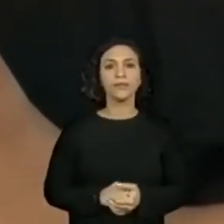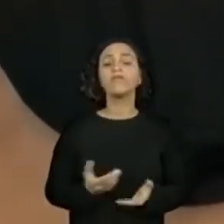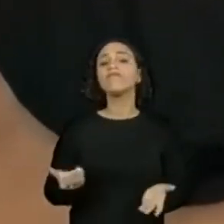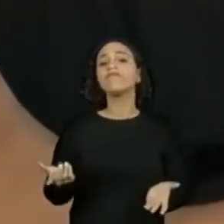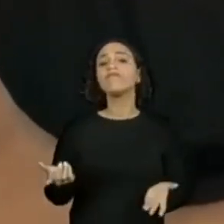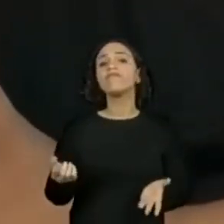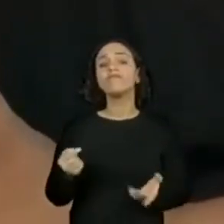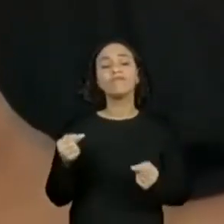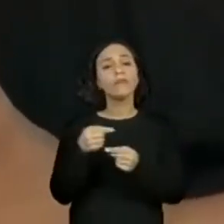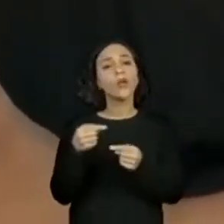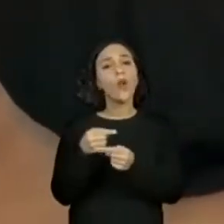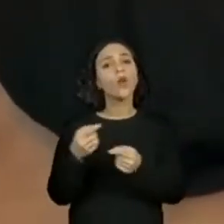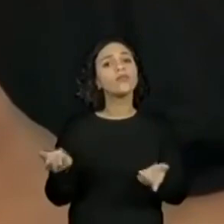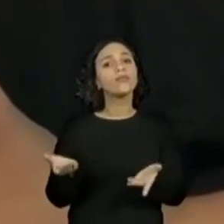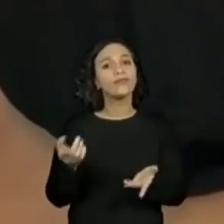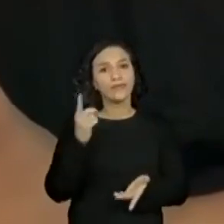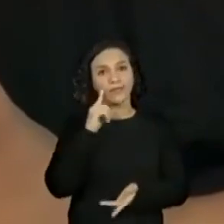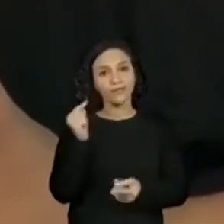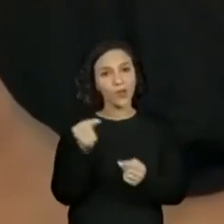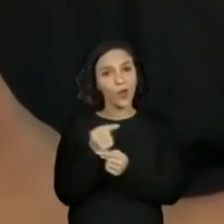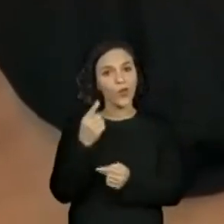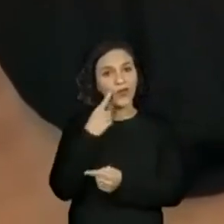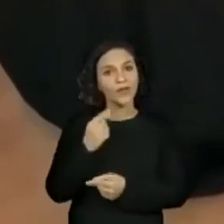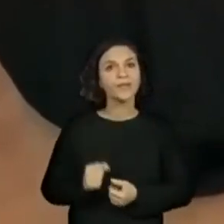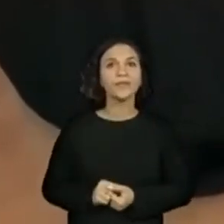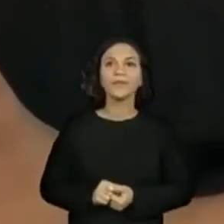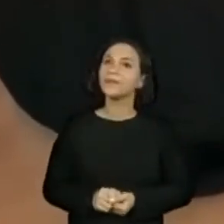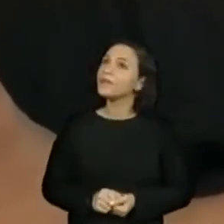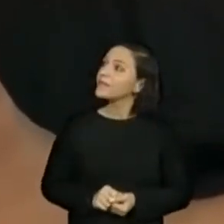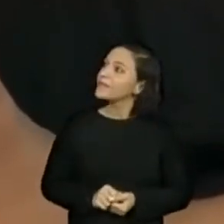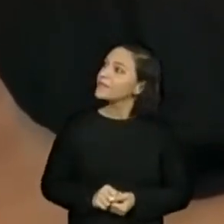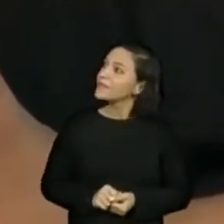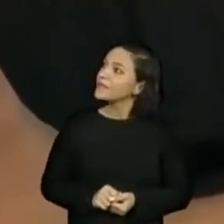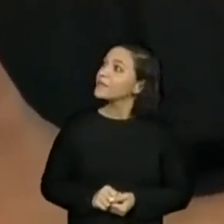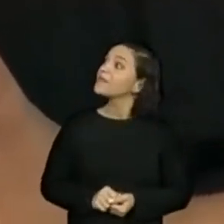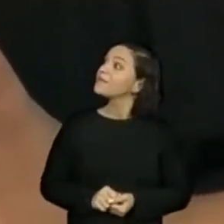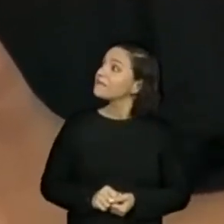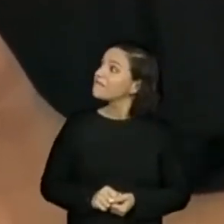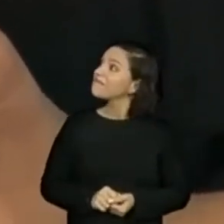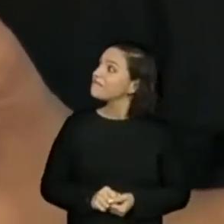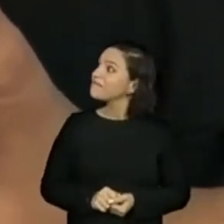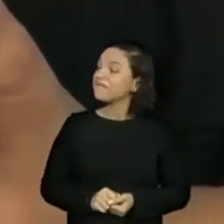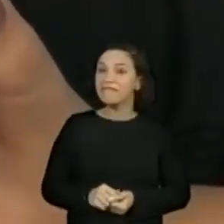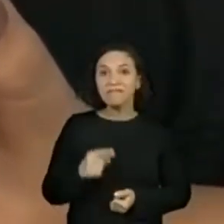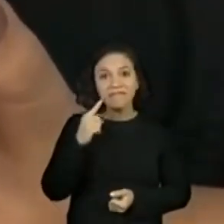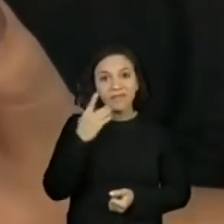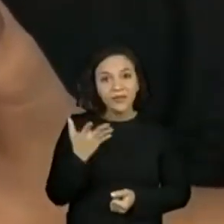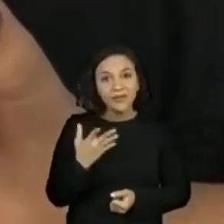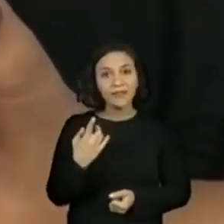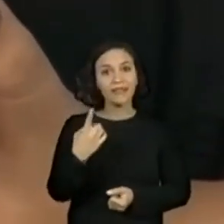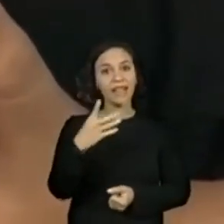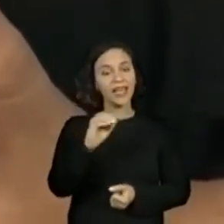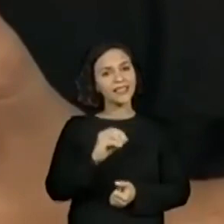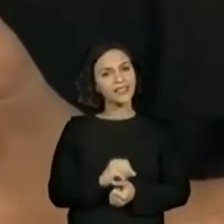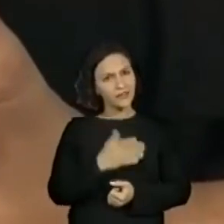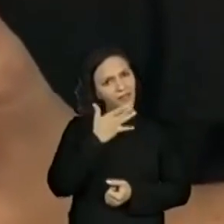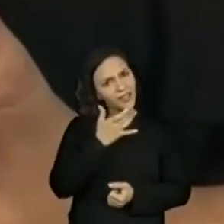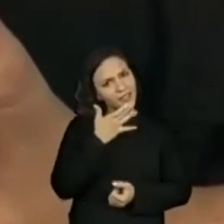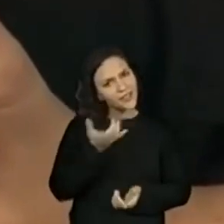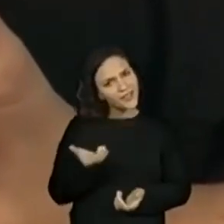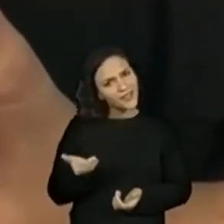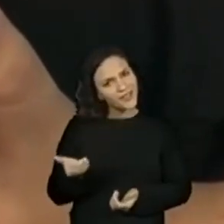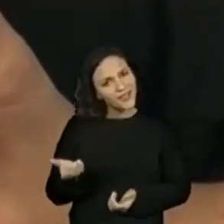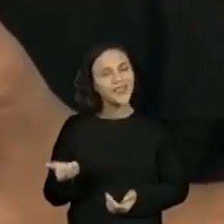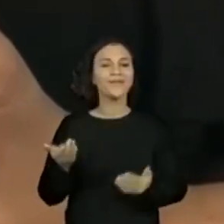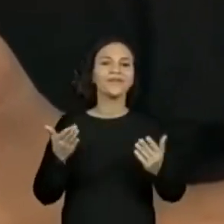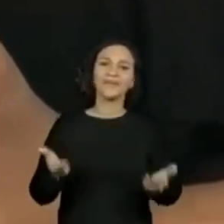Quanto será que vai dar? Vamos apertar o sinal de igual para saber o resultado. Olha só, 10. Que fácil, não é? Muito